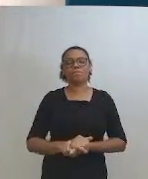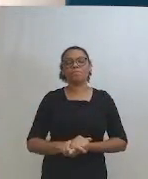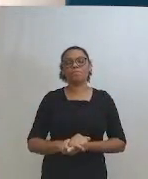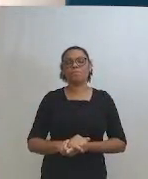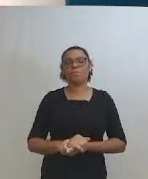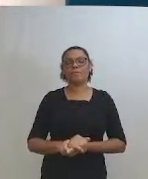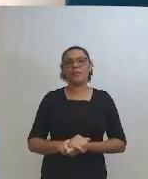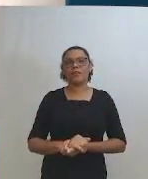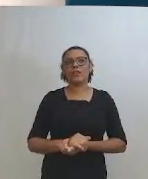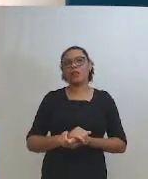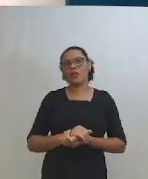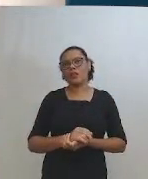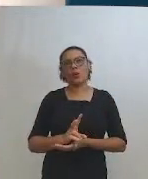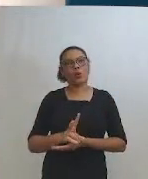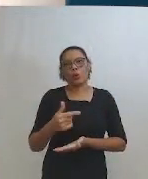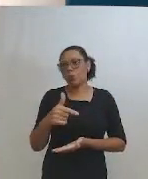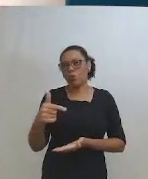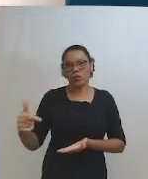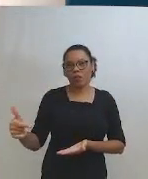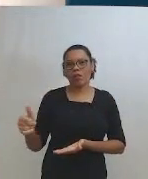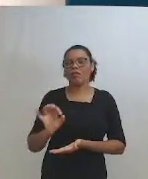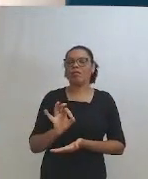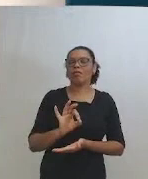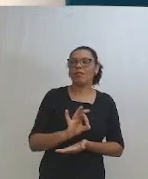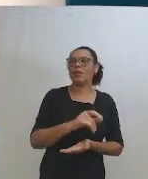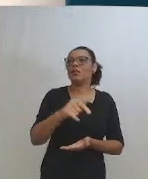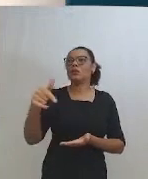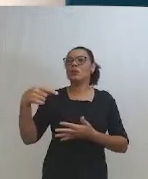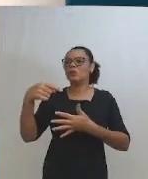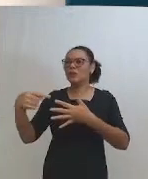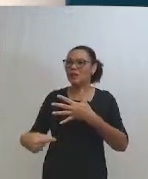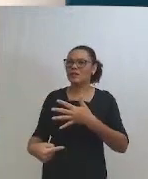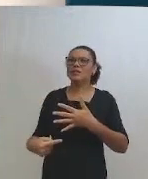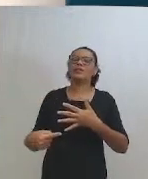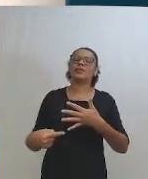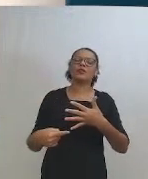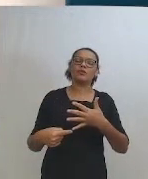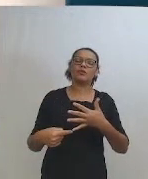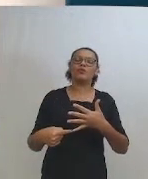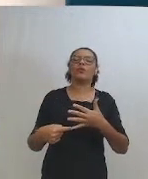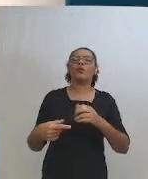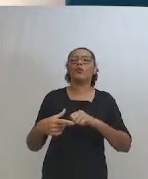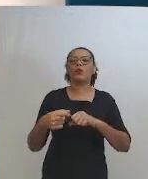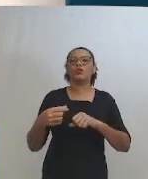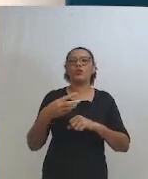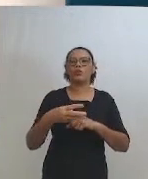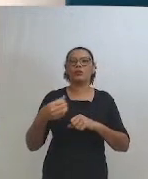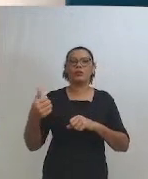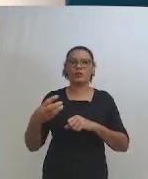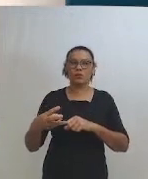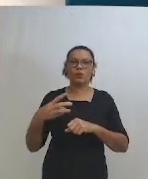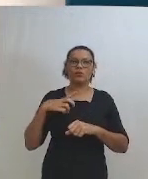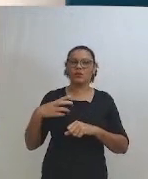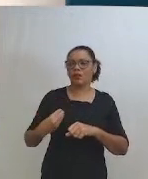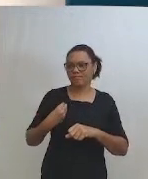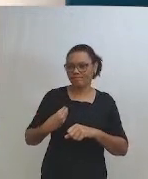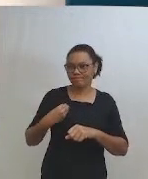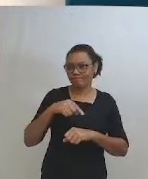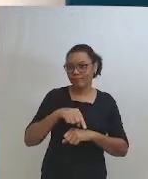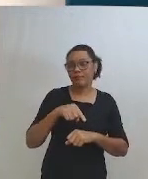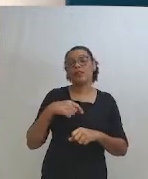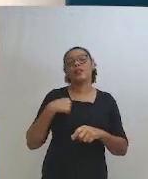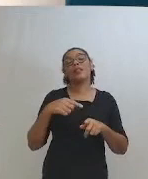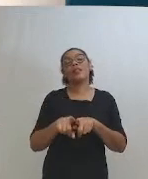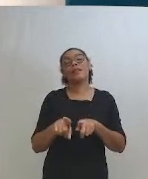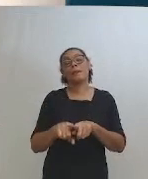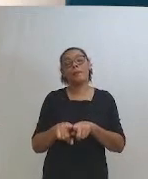Não há. Não há qualquer um dos requisitos ou pressupostos do artigo 312 que se fazem presentes. Inclusive, tendo o